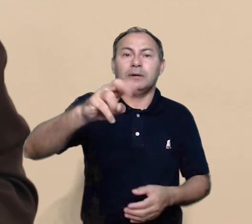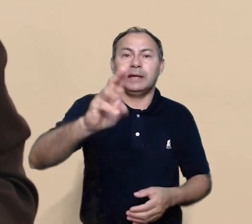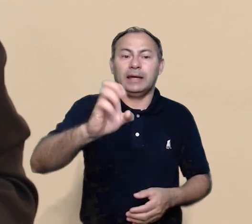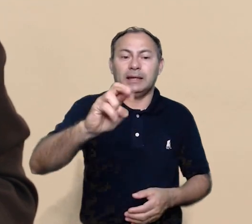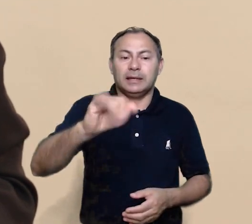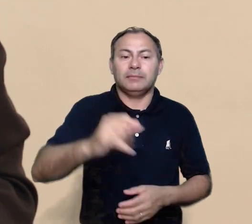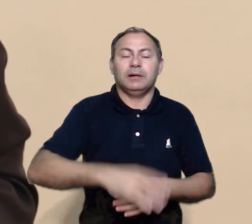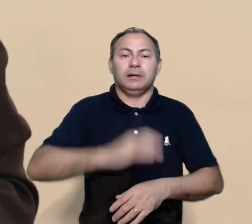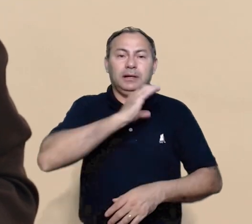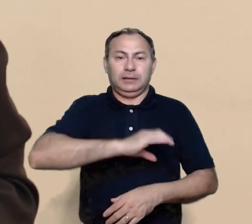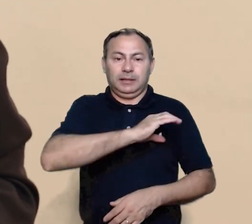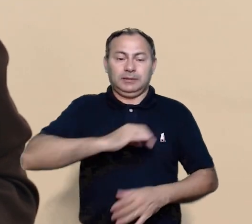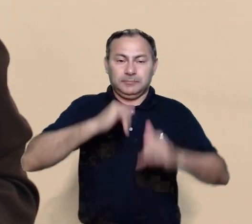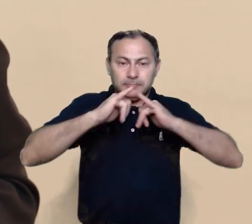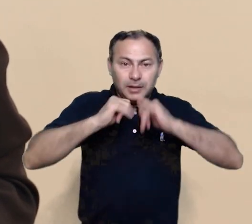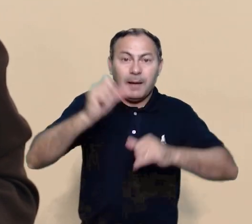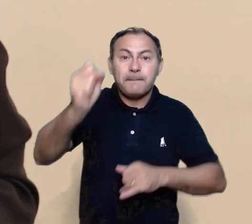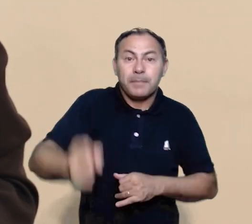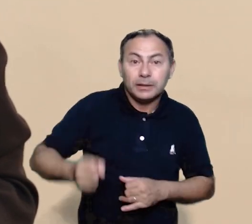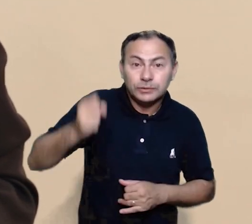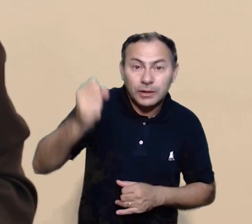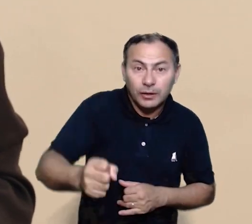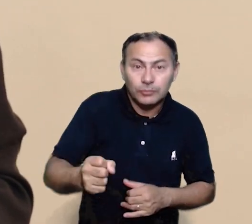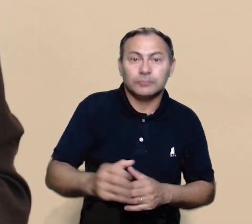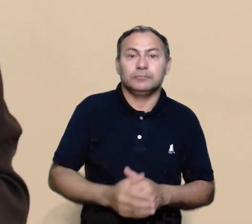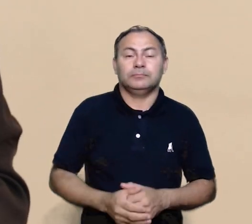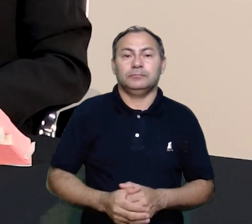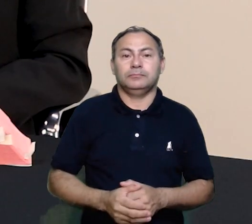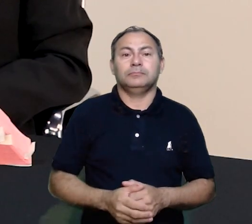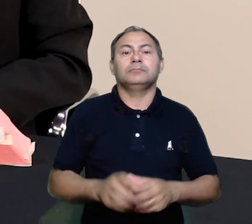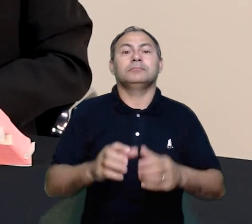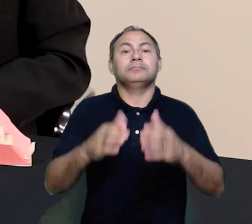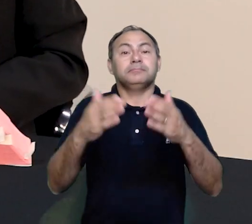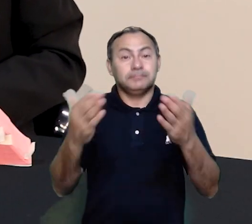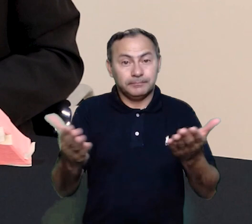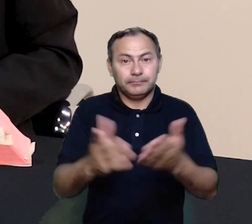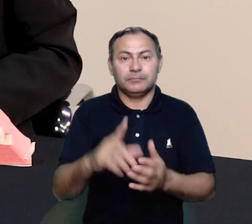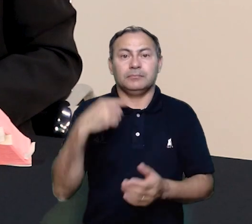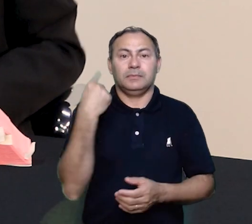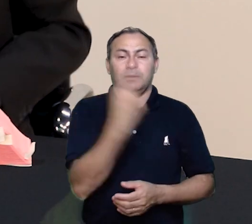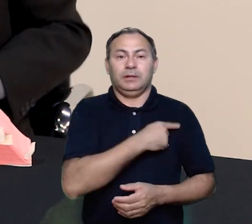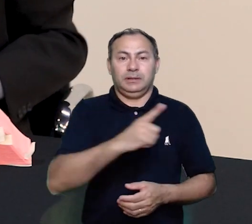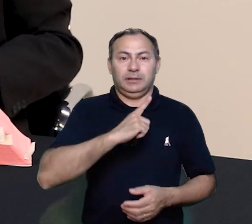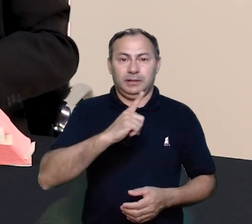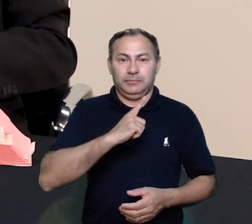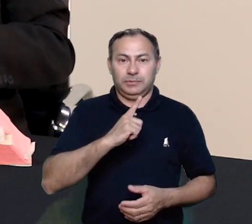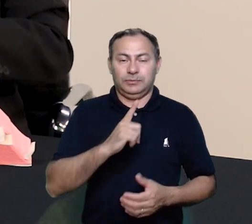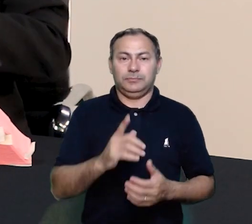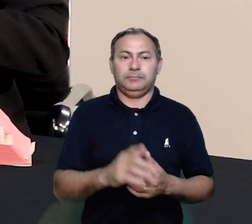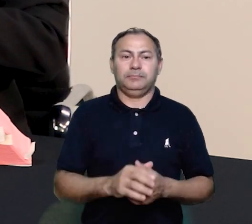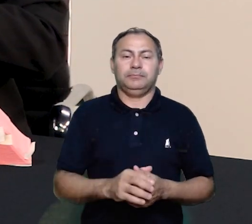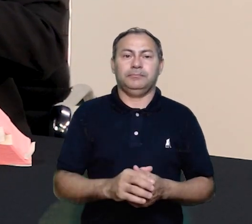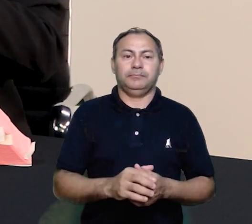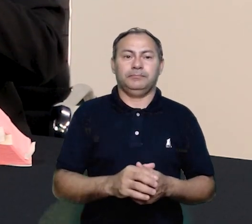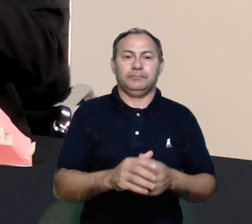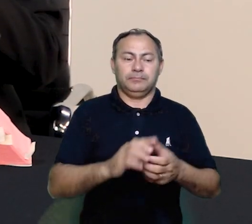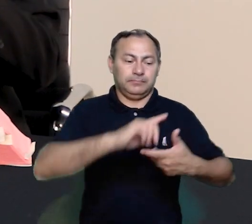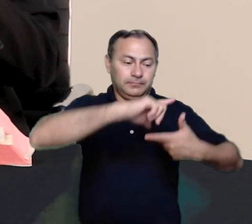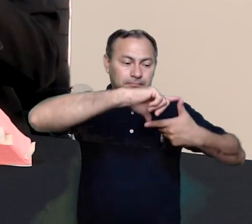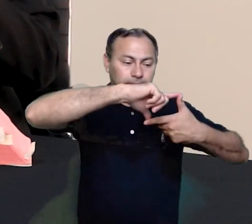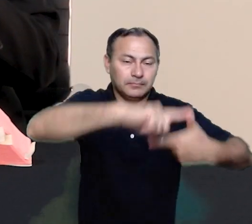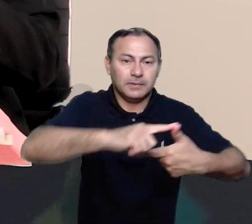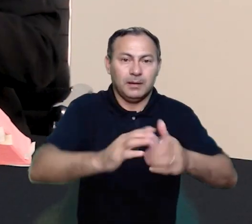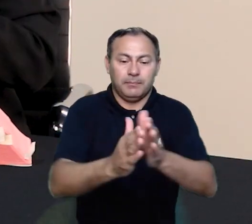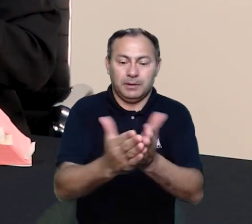Querigma a catequese a pregação a Pastoral portanto nós temos a